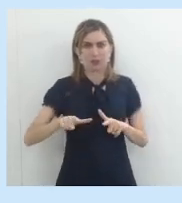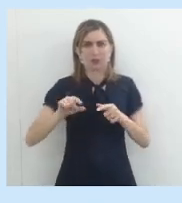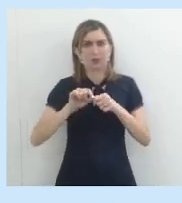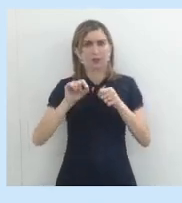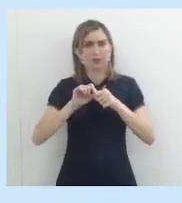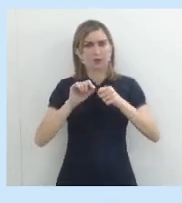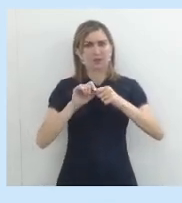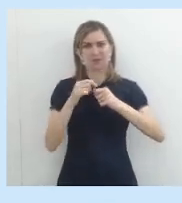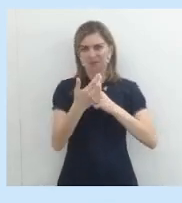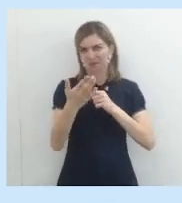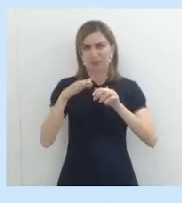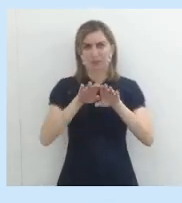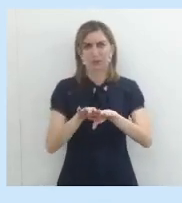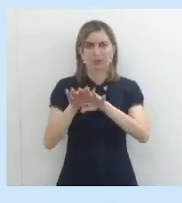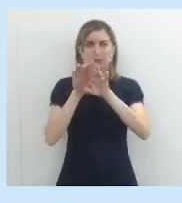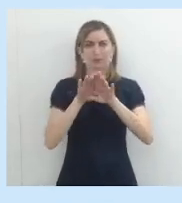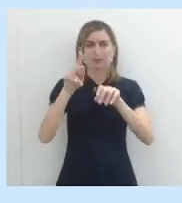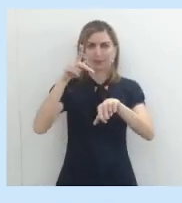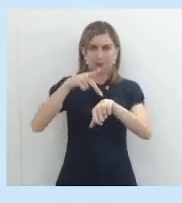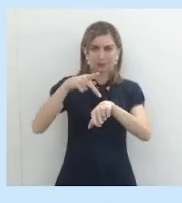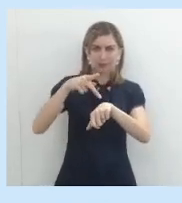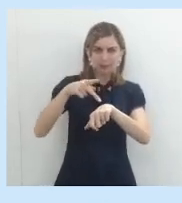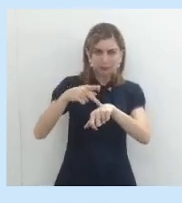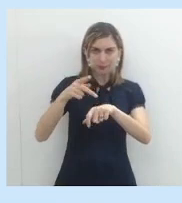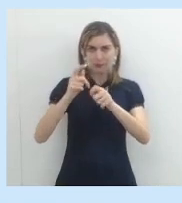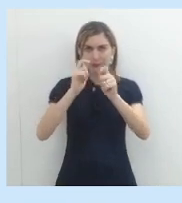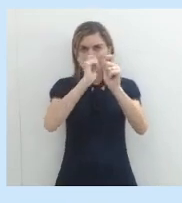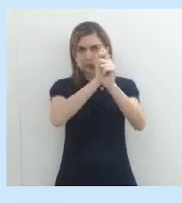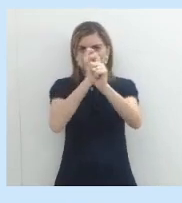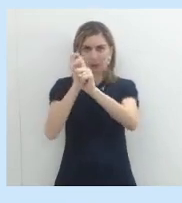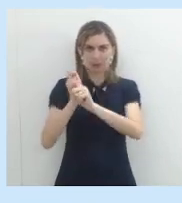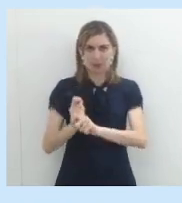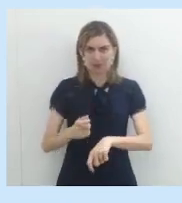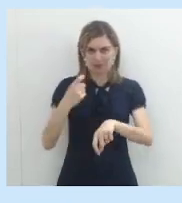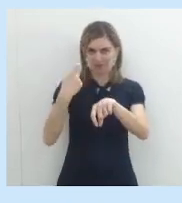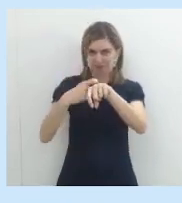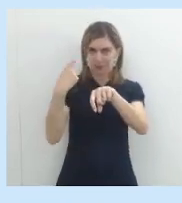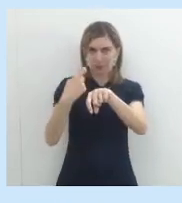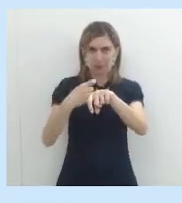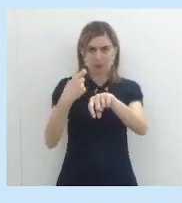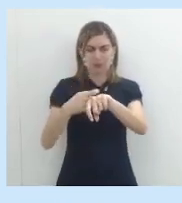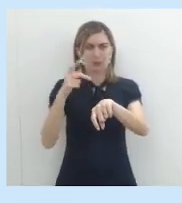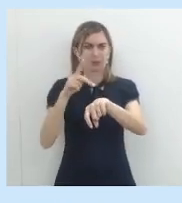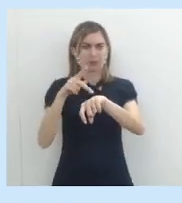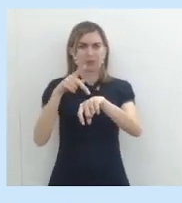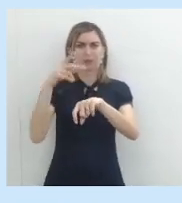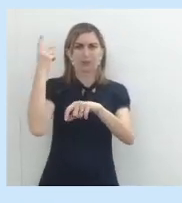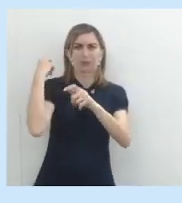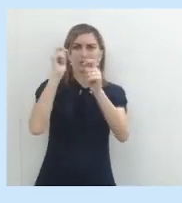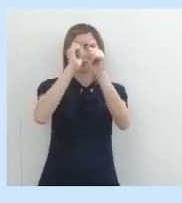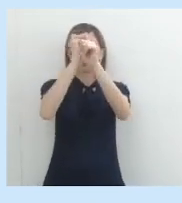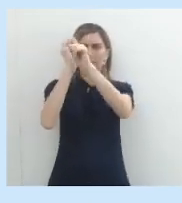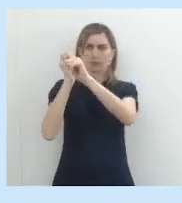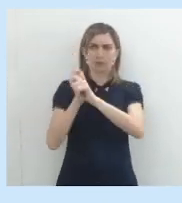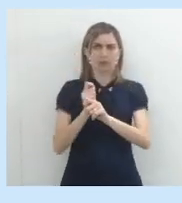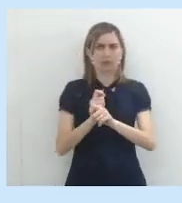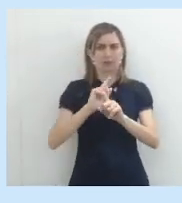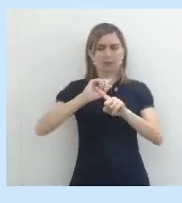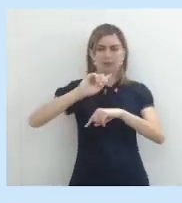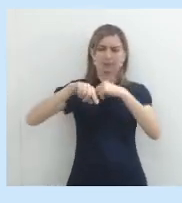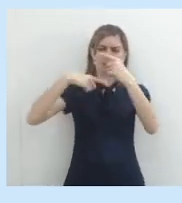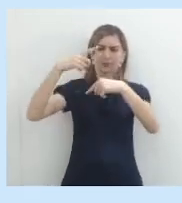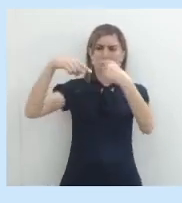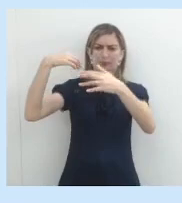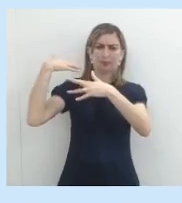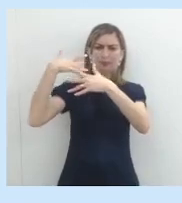usar por pedra, né, ferramentas mais rígidas, né, para esculpir e para polir, e depois, com o